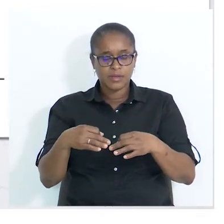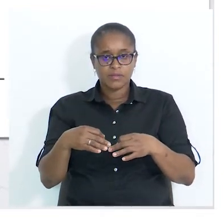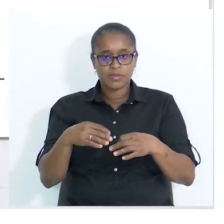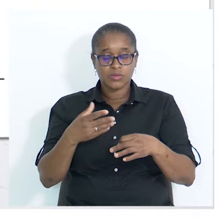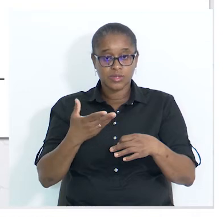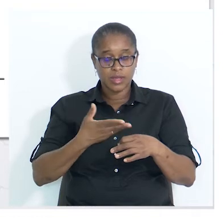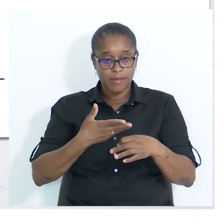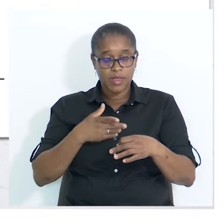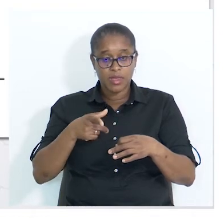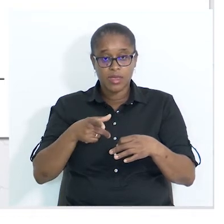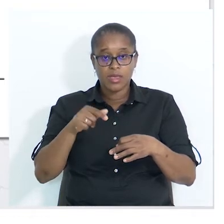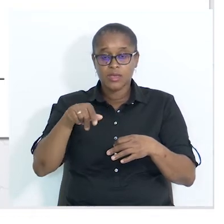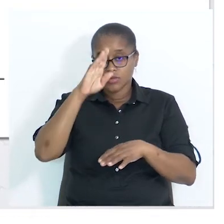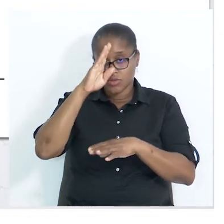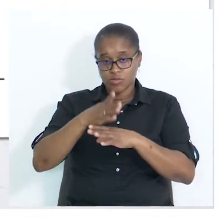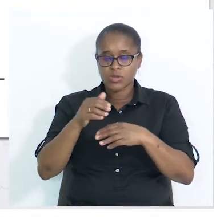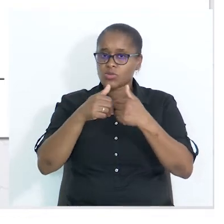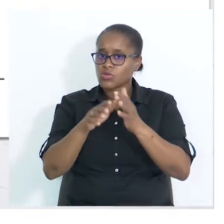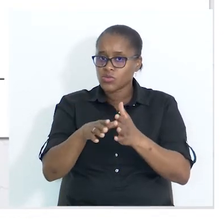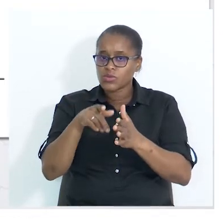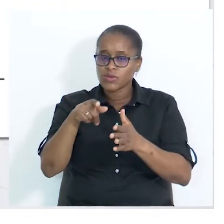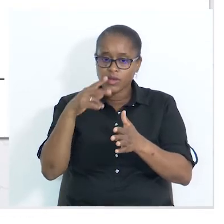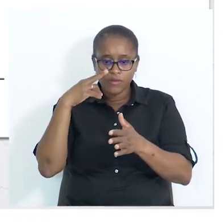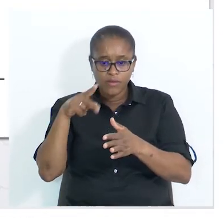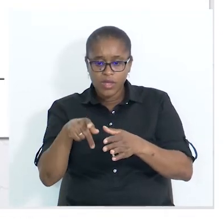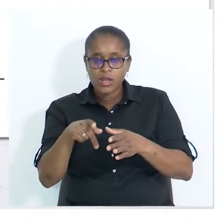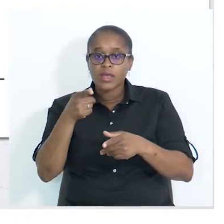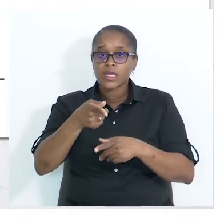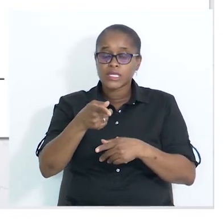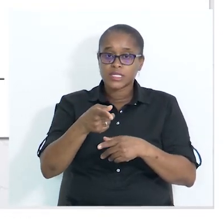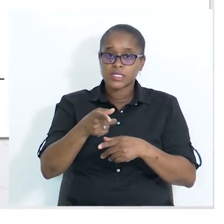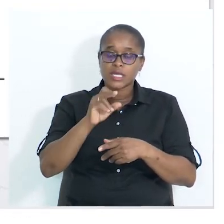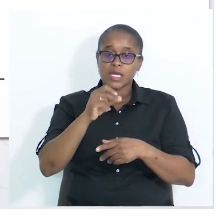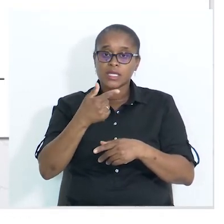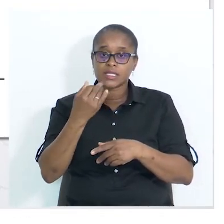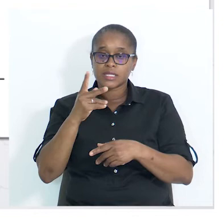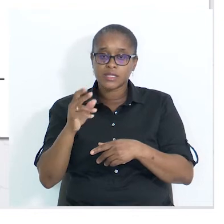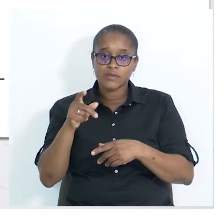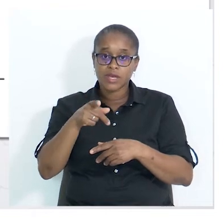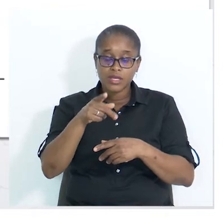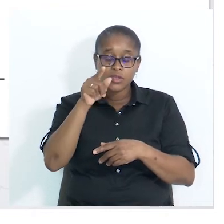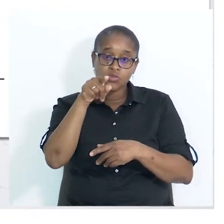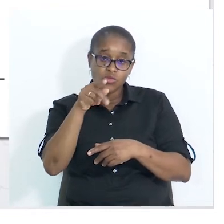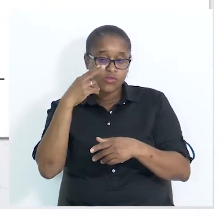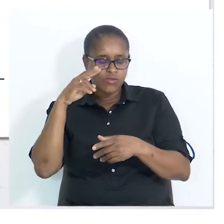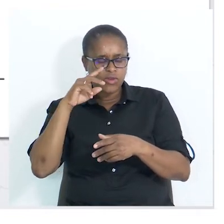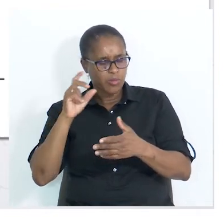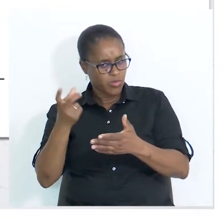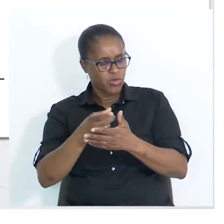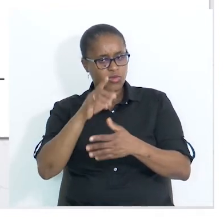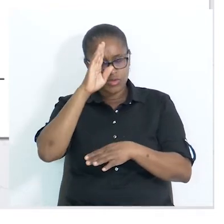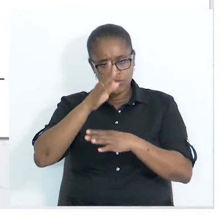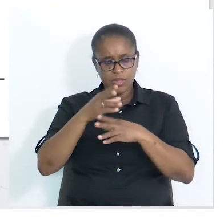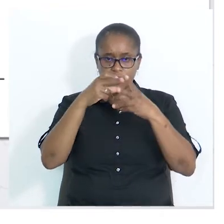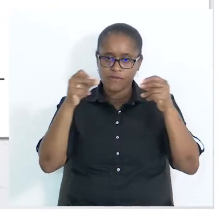pré-determinante. Mas nessas passagens tu não vais encontrar esse artigo. Aí vais procurar uma passagem, uma frase e